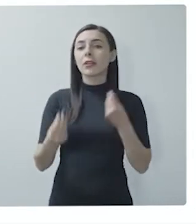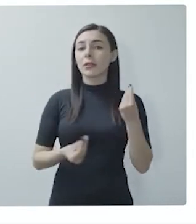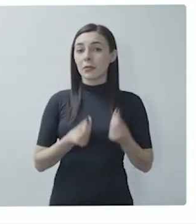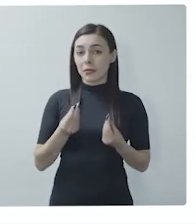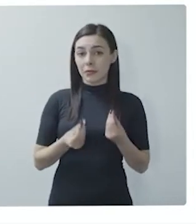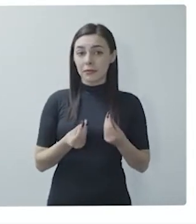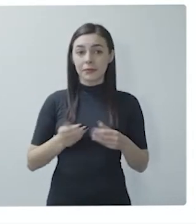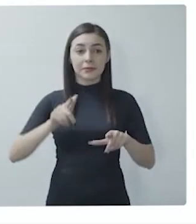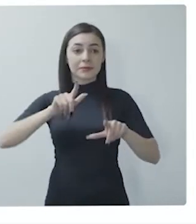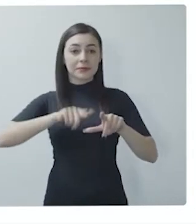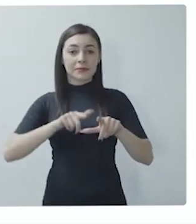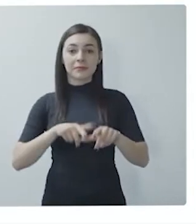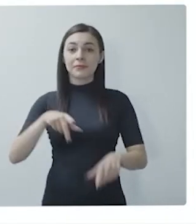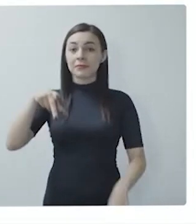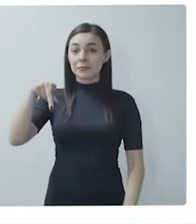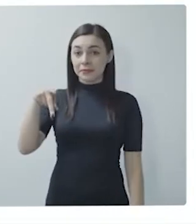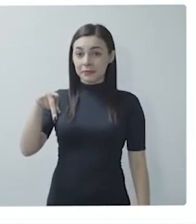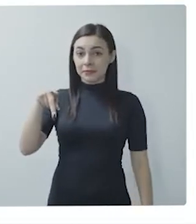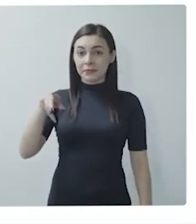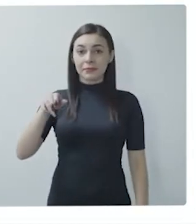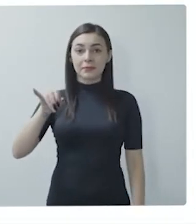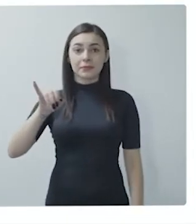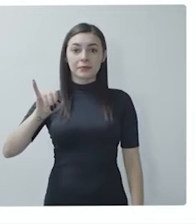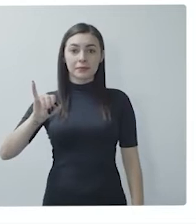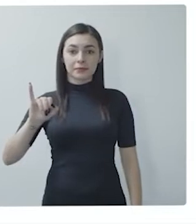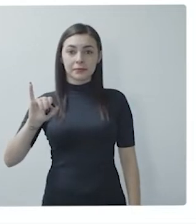O P... O I,